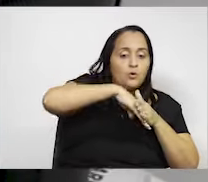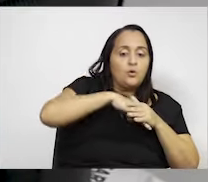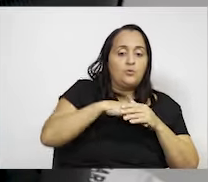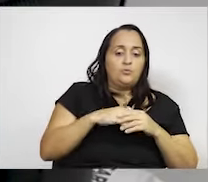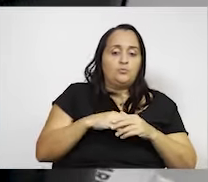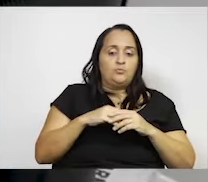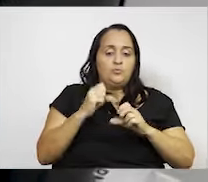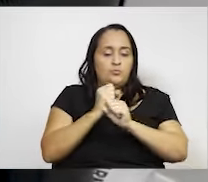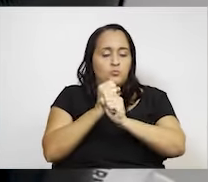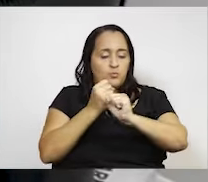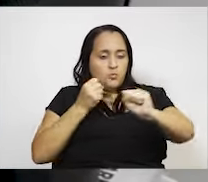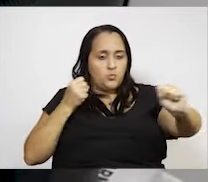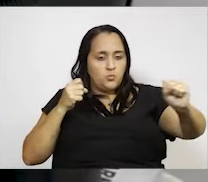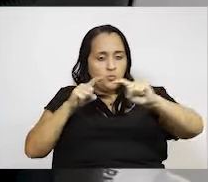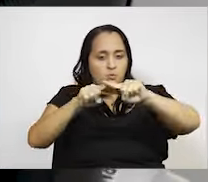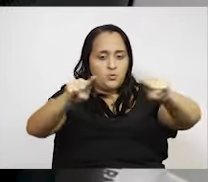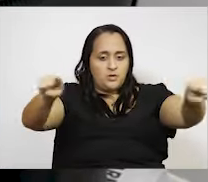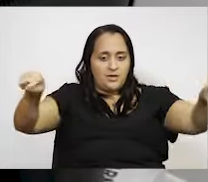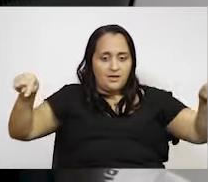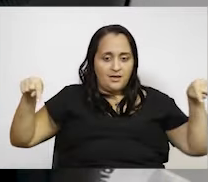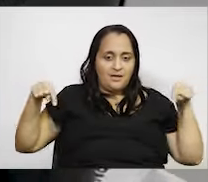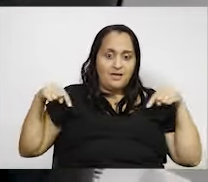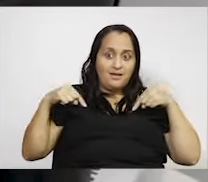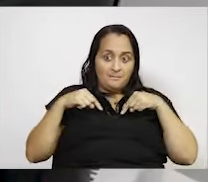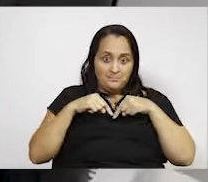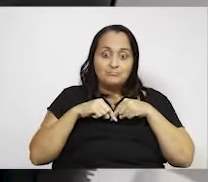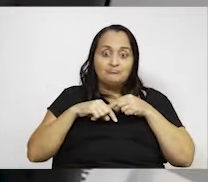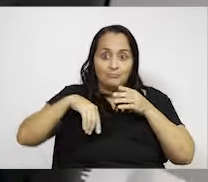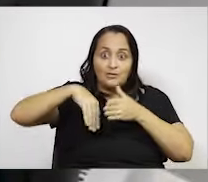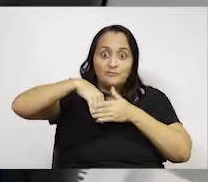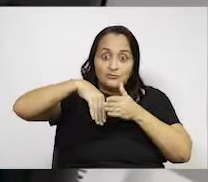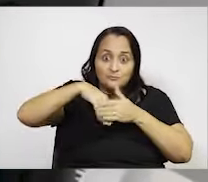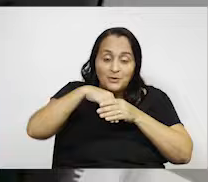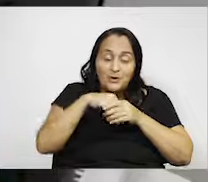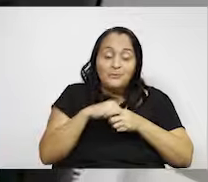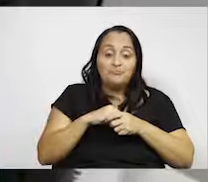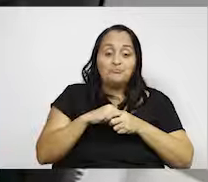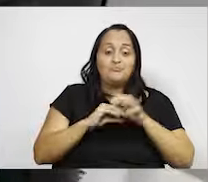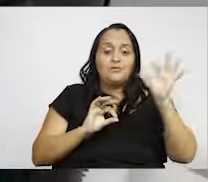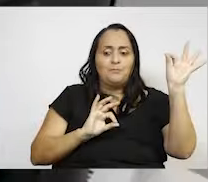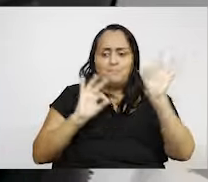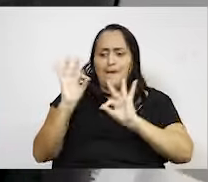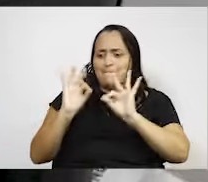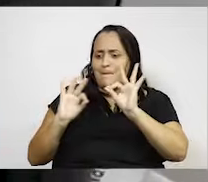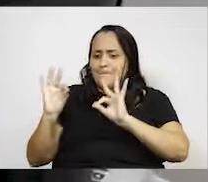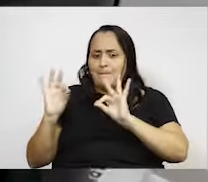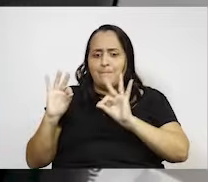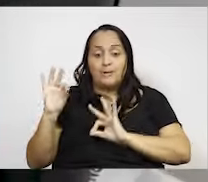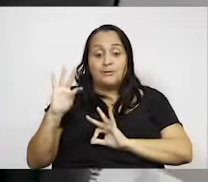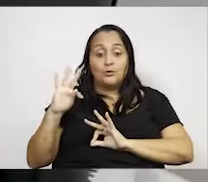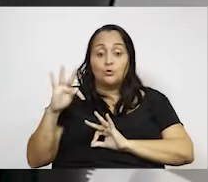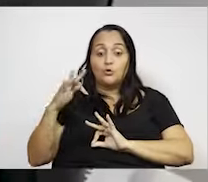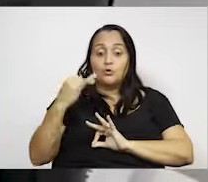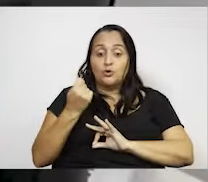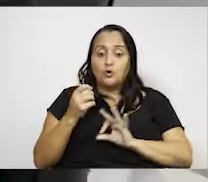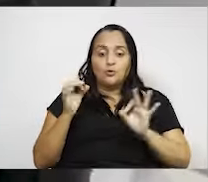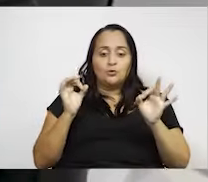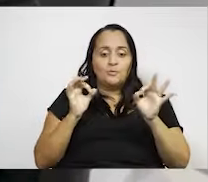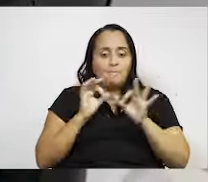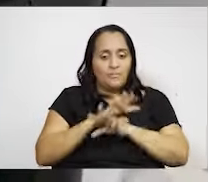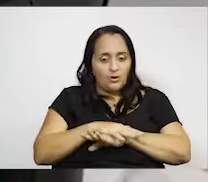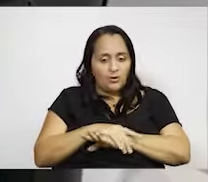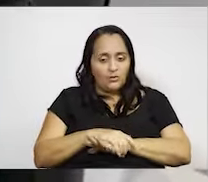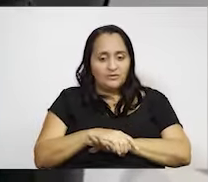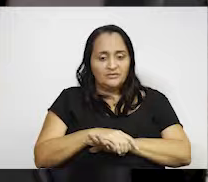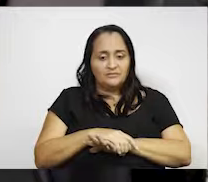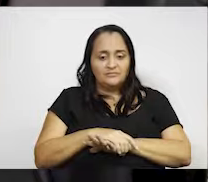o campo de futebol desenhadinho, certo? Entenderam? Sim. Quando esse jornal tá todo pronto, que é aquele que eu